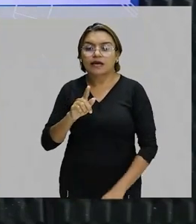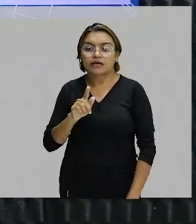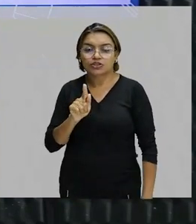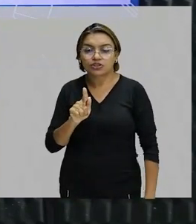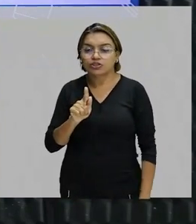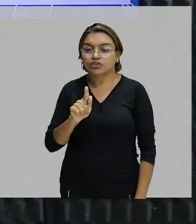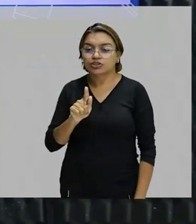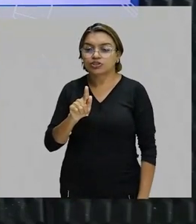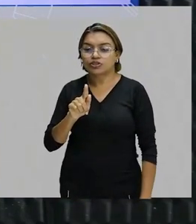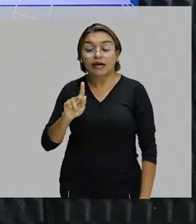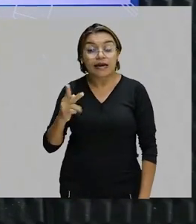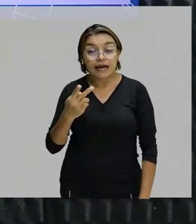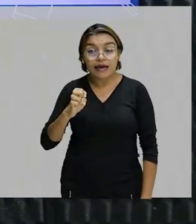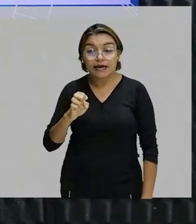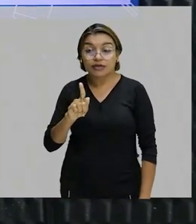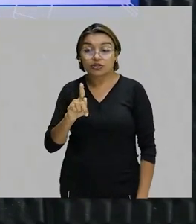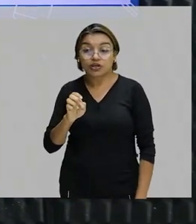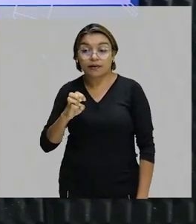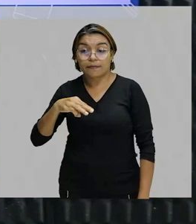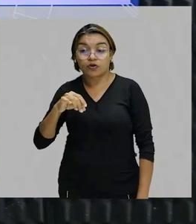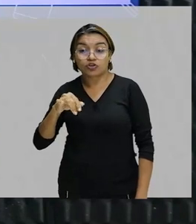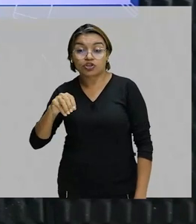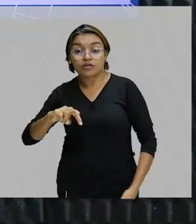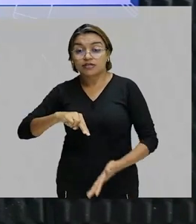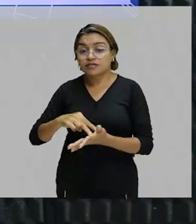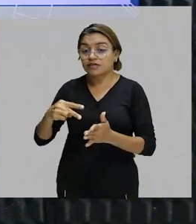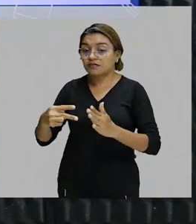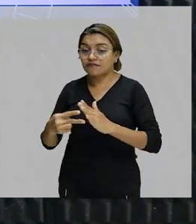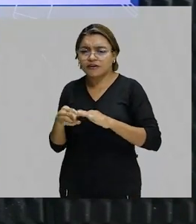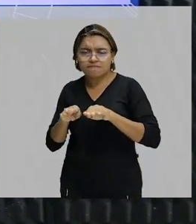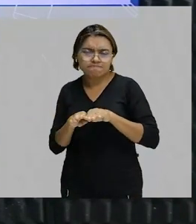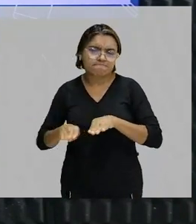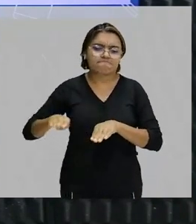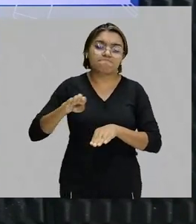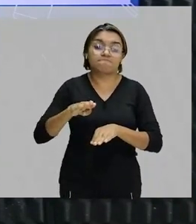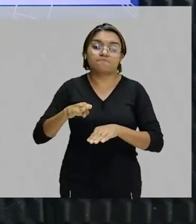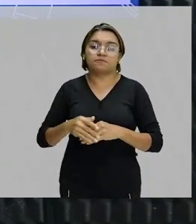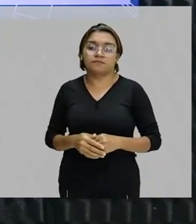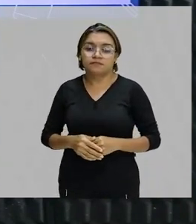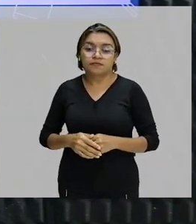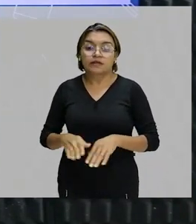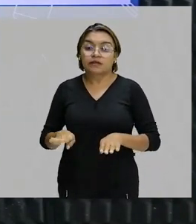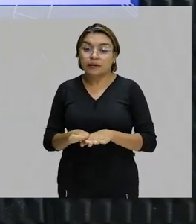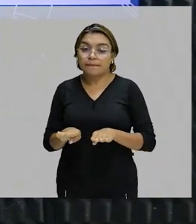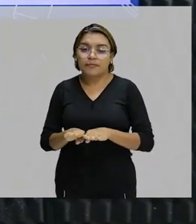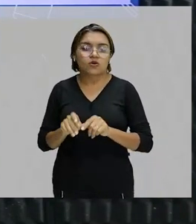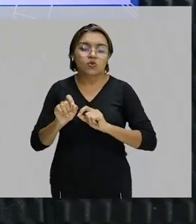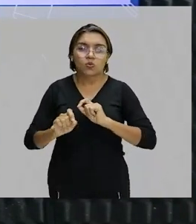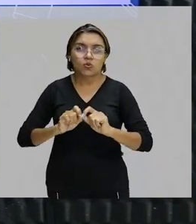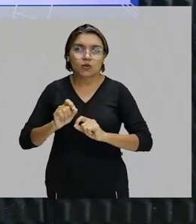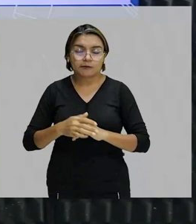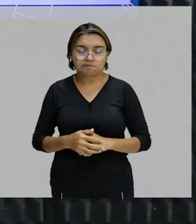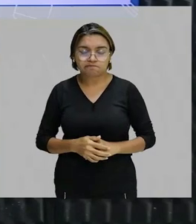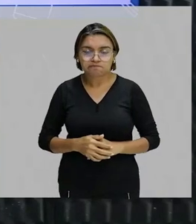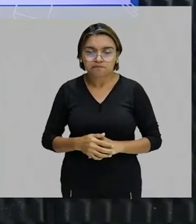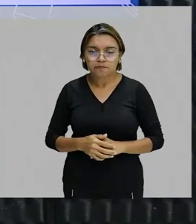único que é soberano né em escala Global com as suas pressões econômicas principal mente aqui a